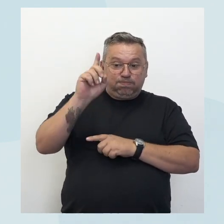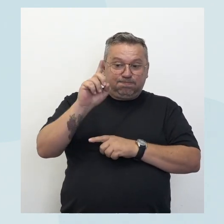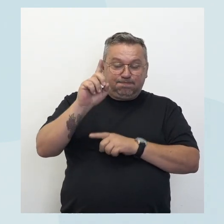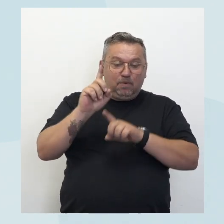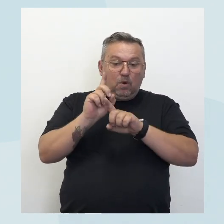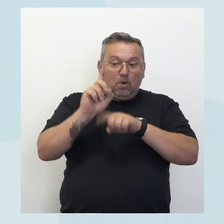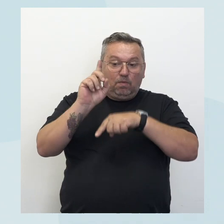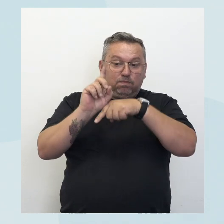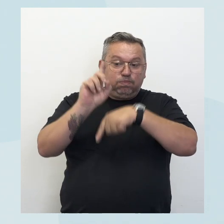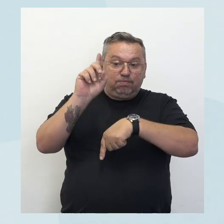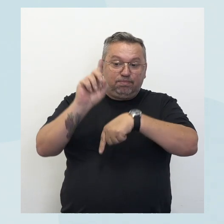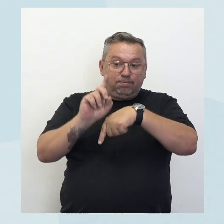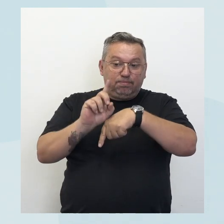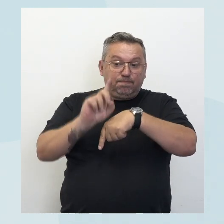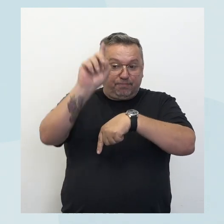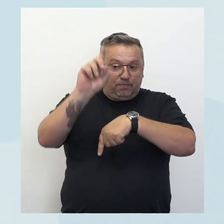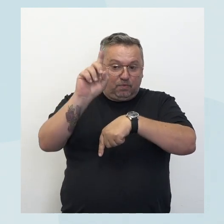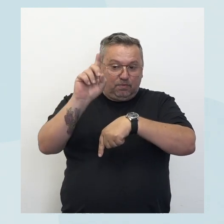de informação do produto. Perfeito, pessoal?